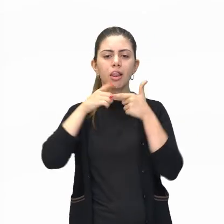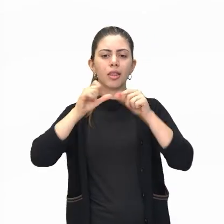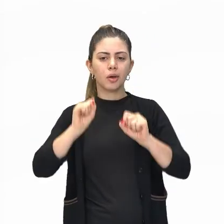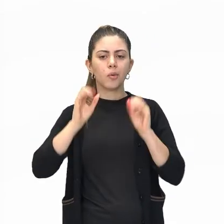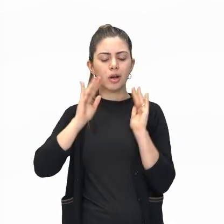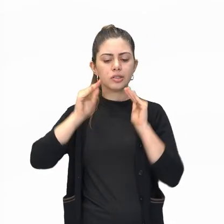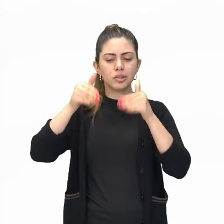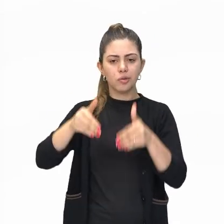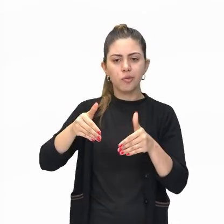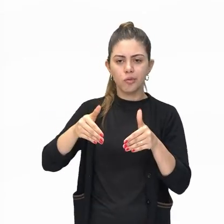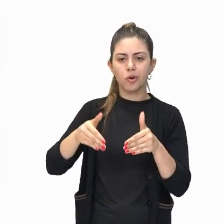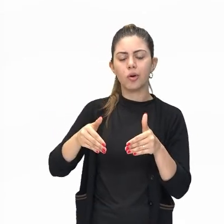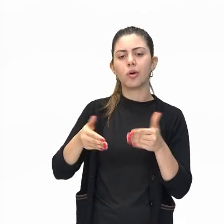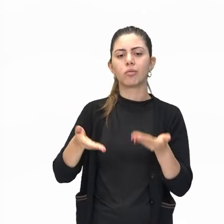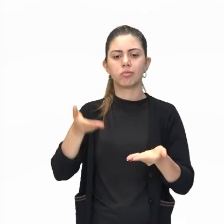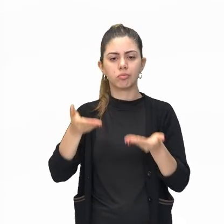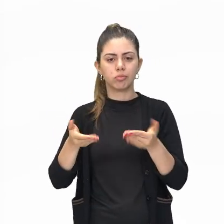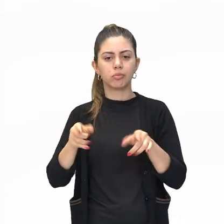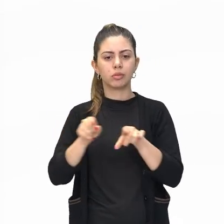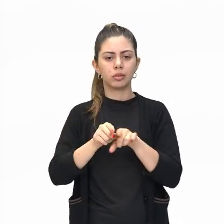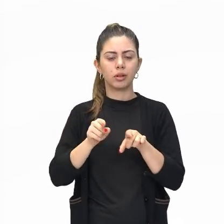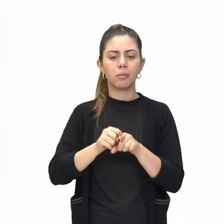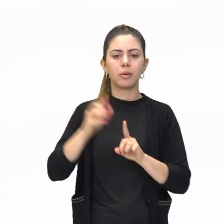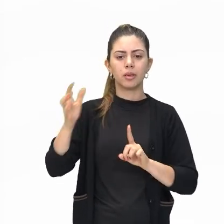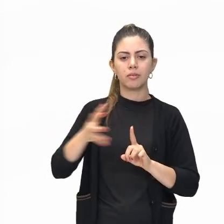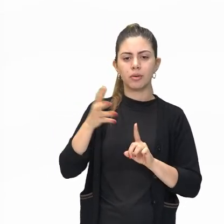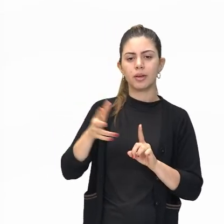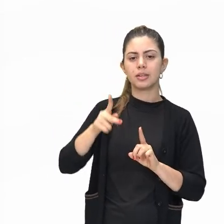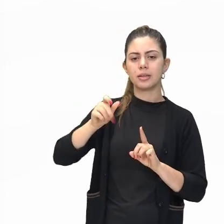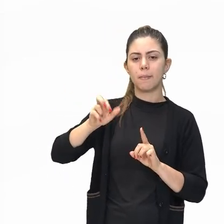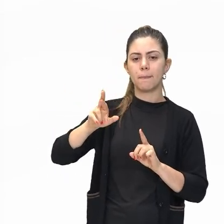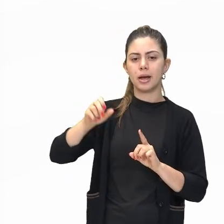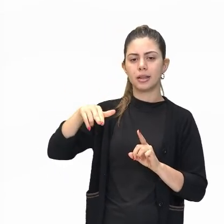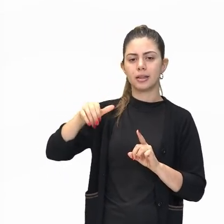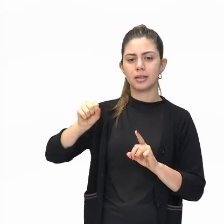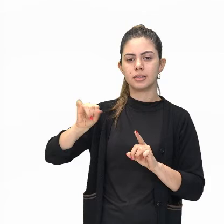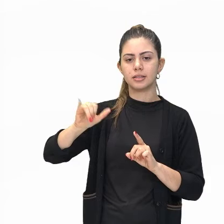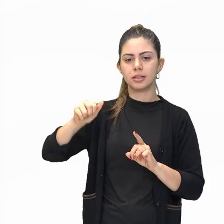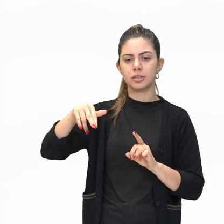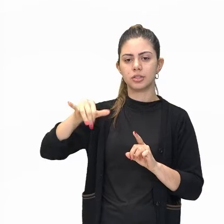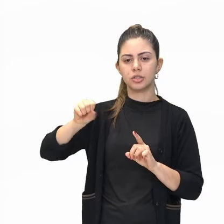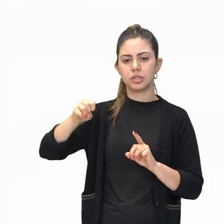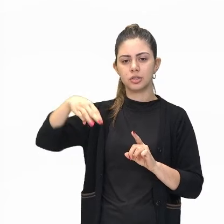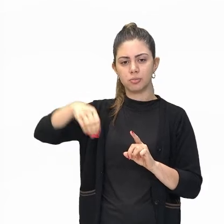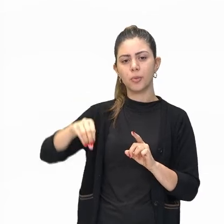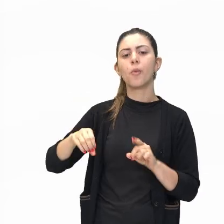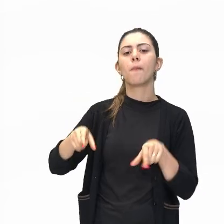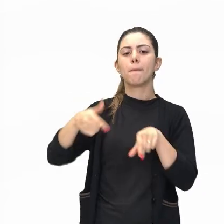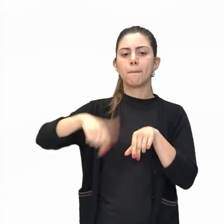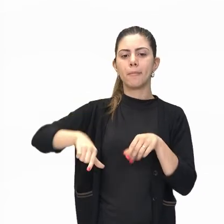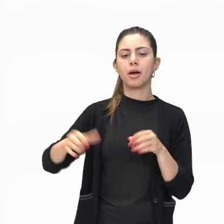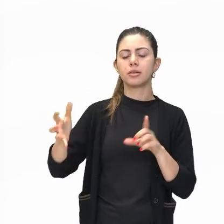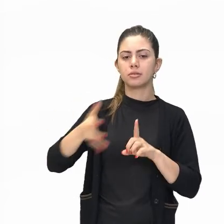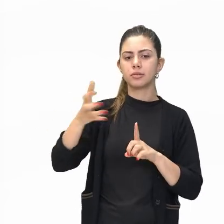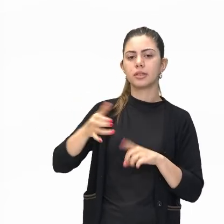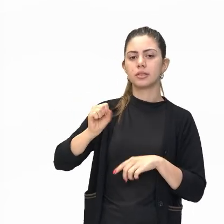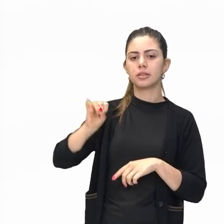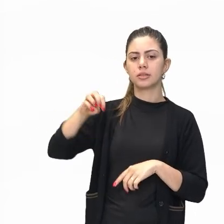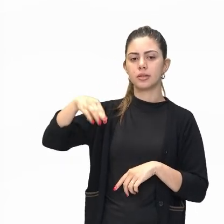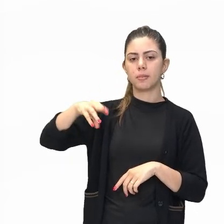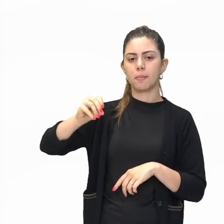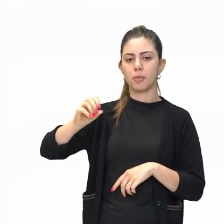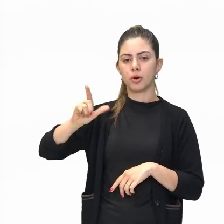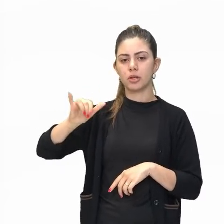e equilibrada, influência do parnasianismo e simbolismo, que eles já vão se preocupar novamente com